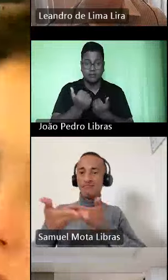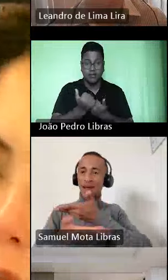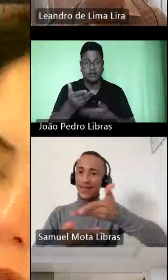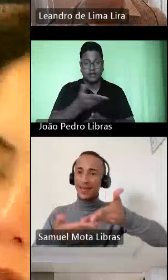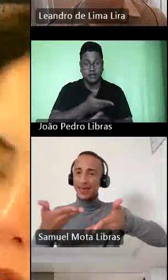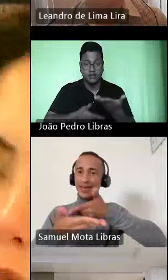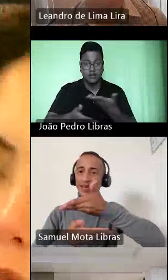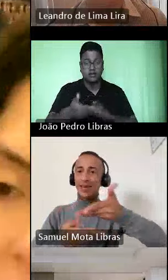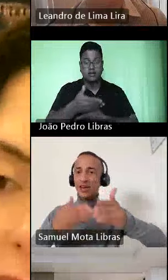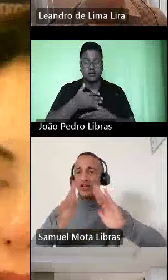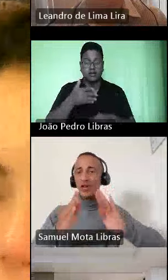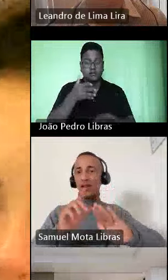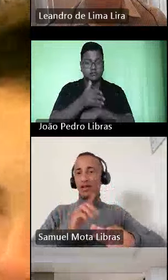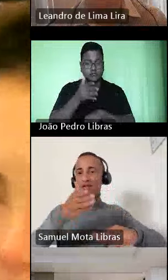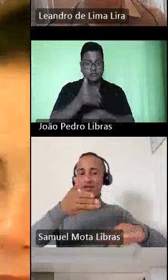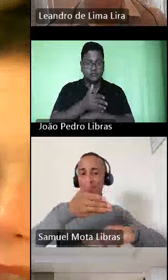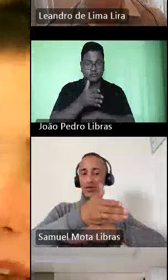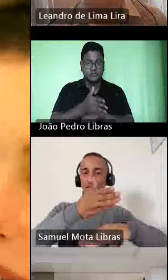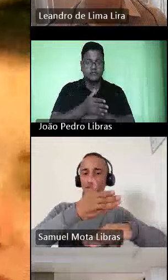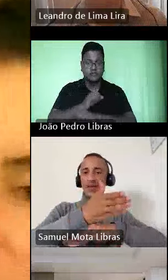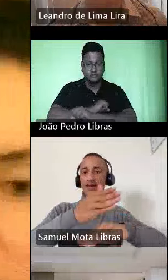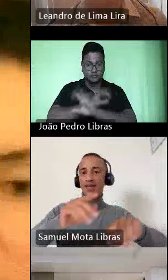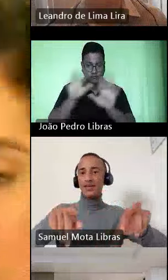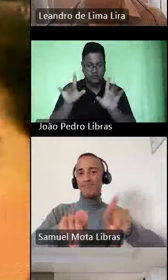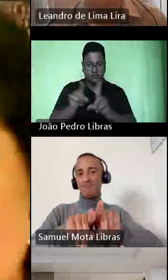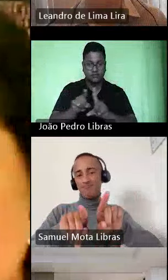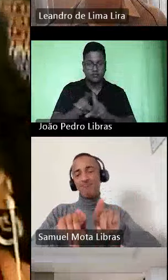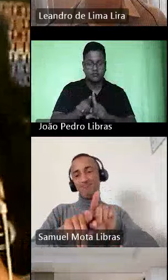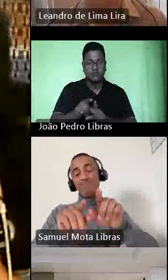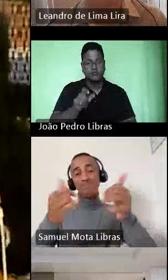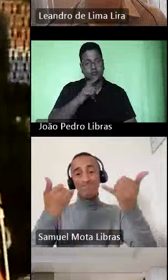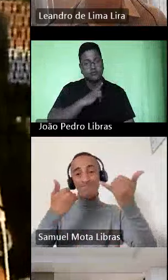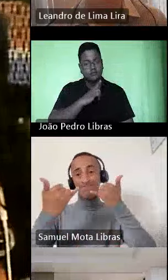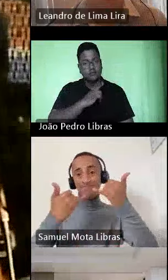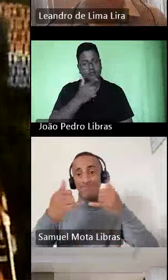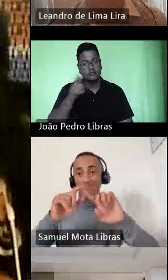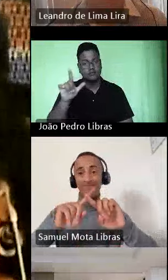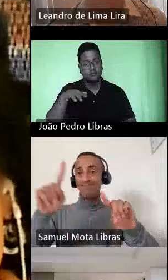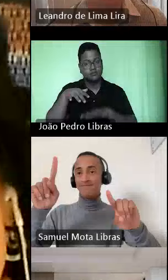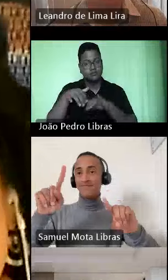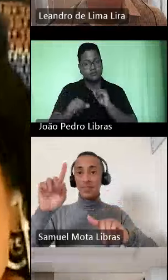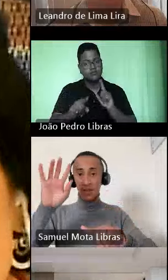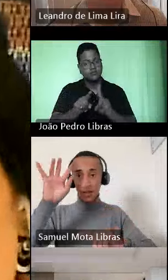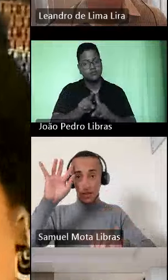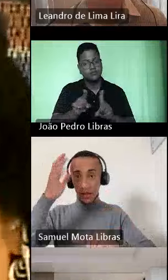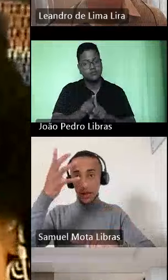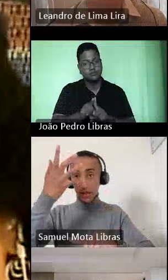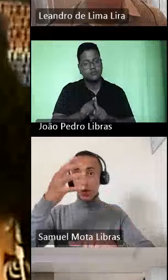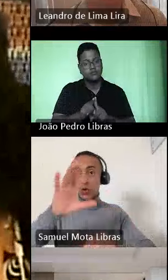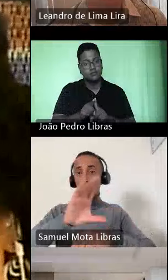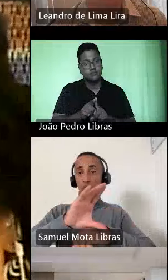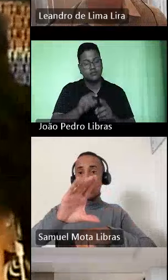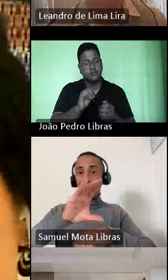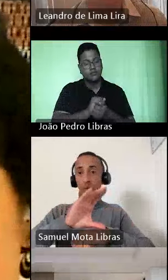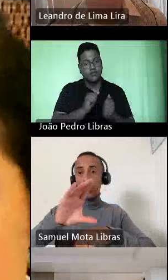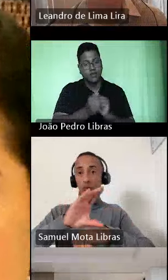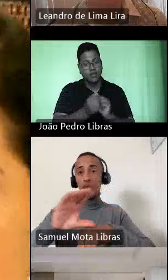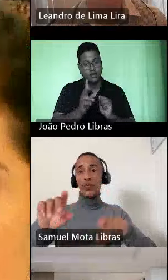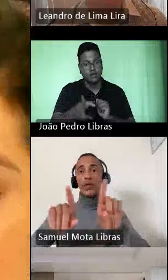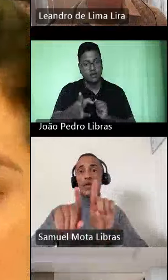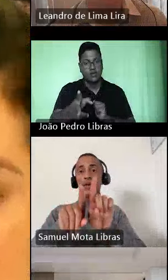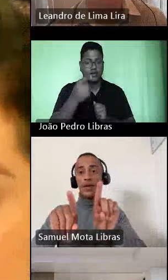participativo tem as evidências e tem o processo de formação também e capacitação contínua que é algo muito